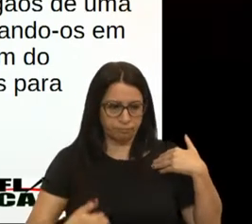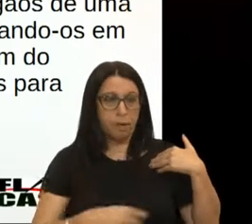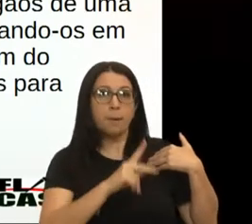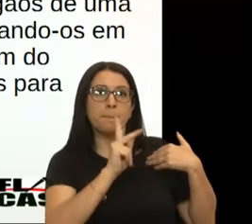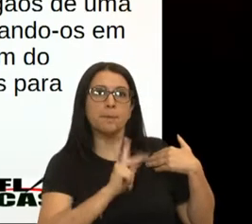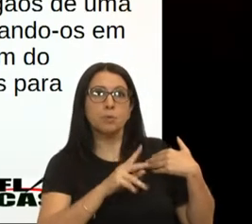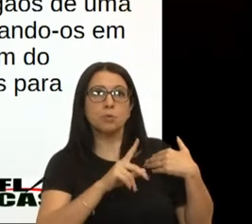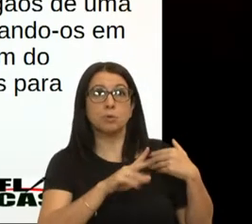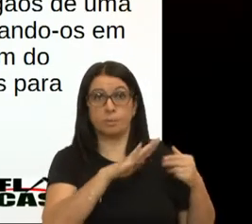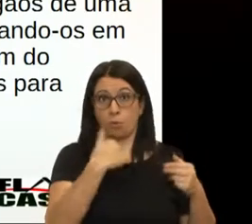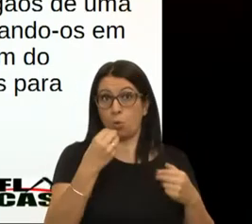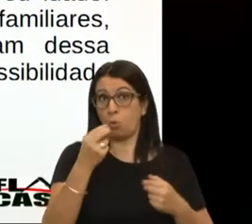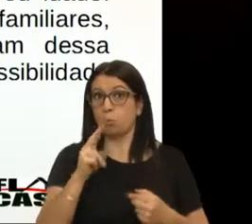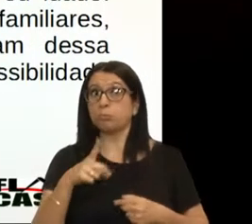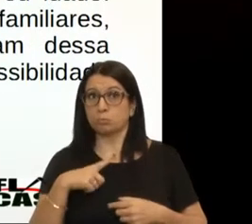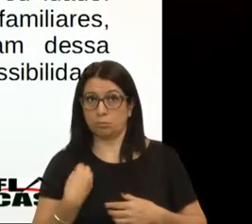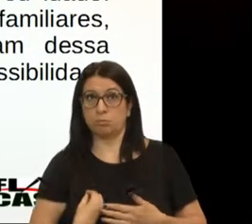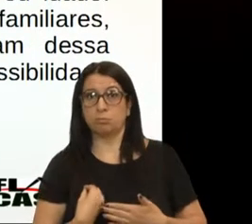ou viva,